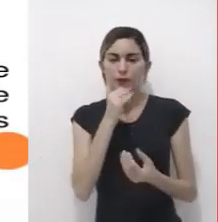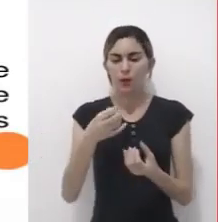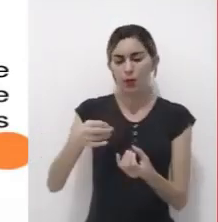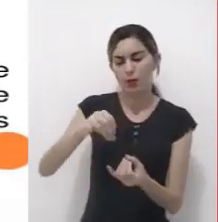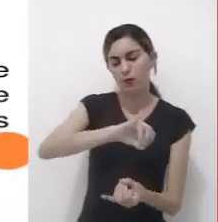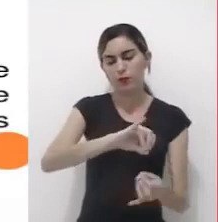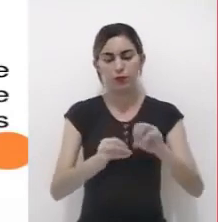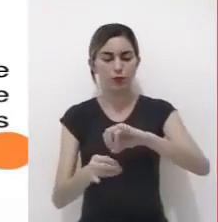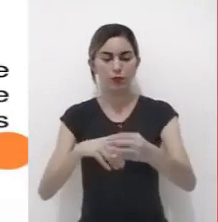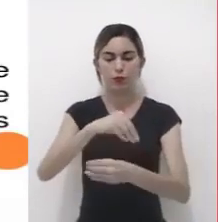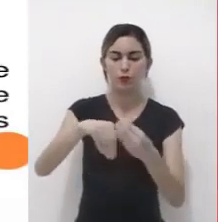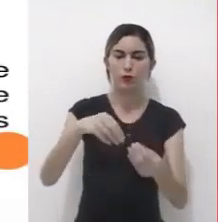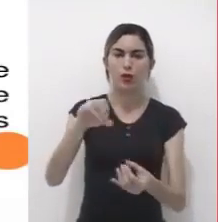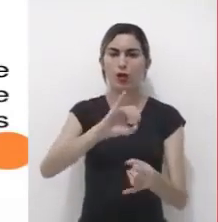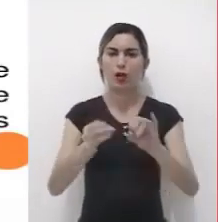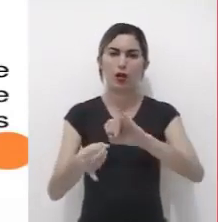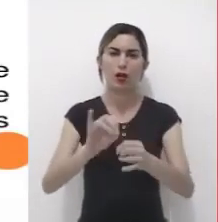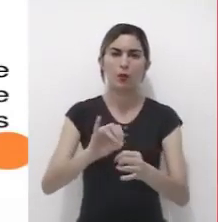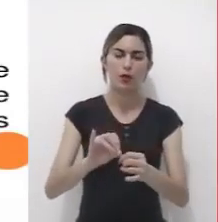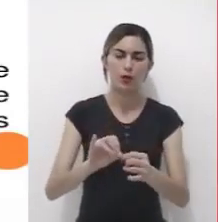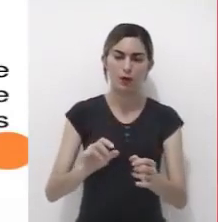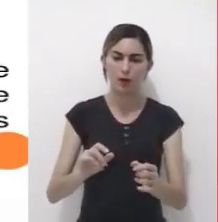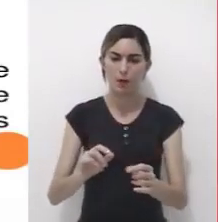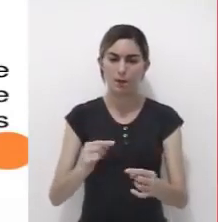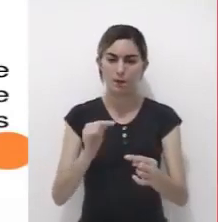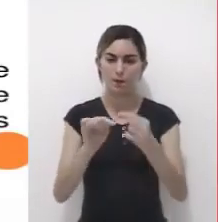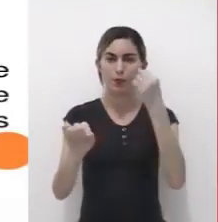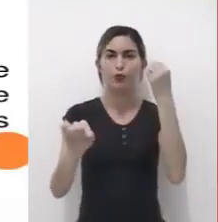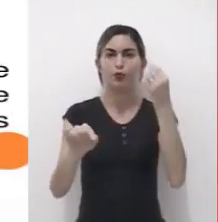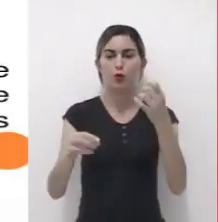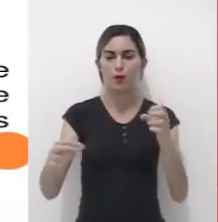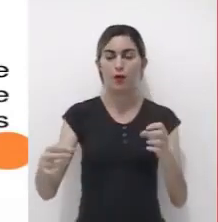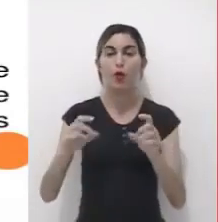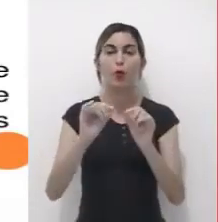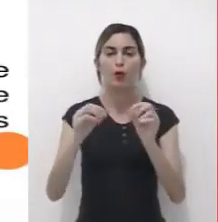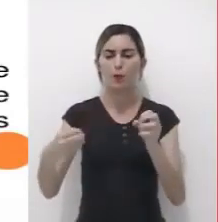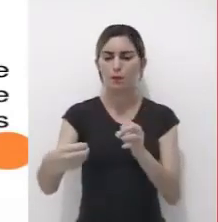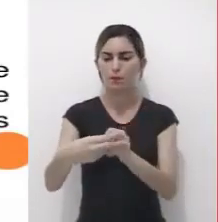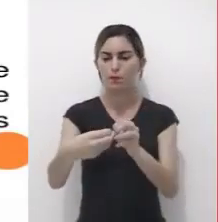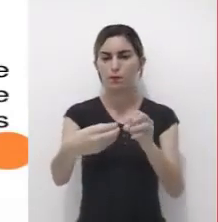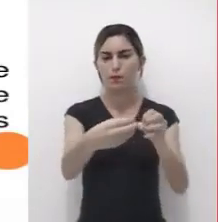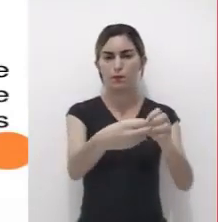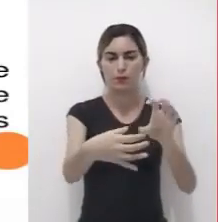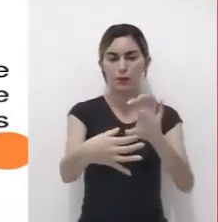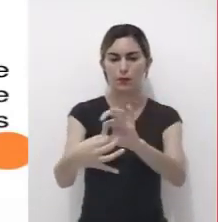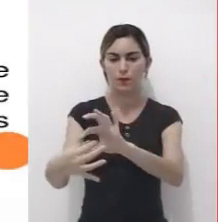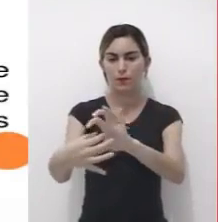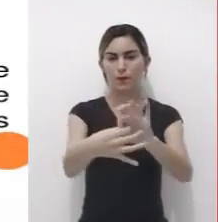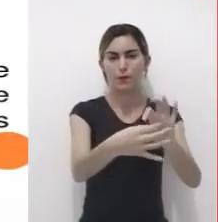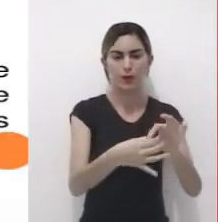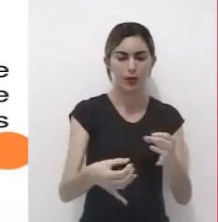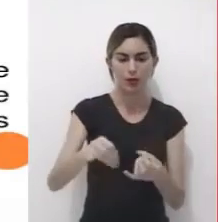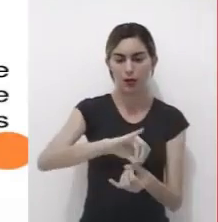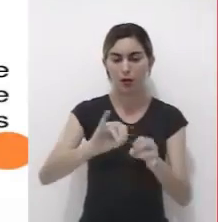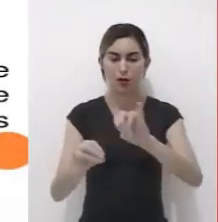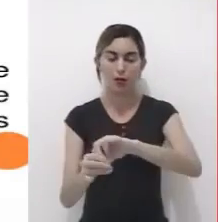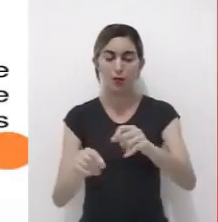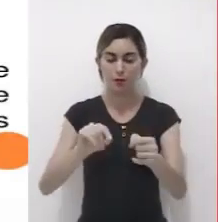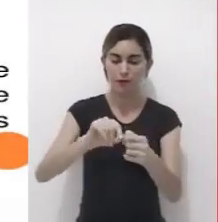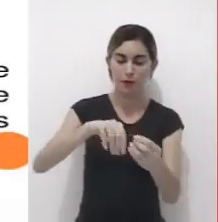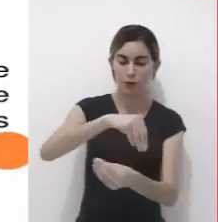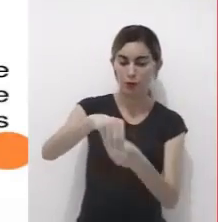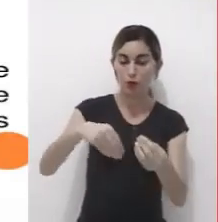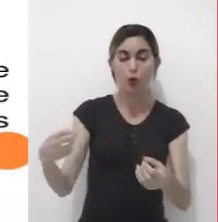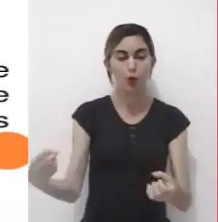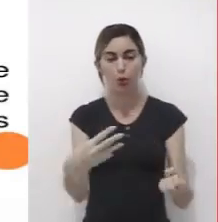reação química vai ter o quê? Uma ruptura de ligações químicas nos reagentes e a formação de